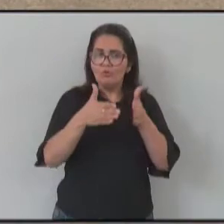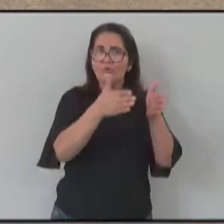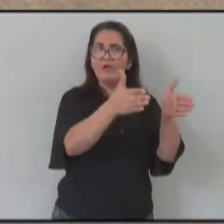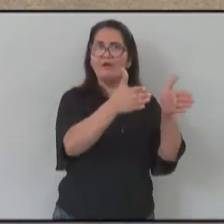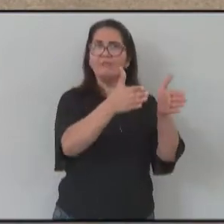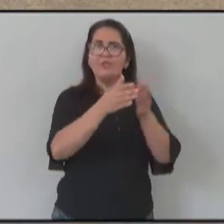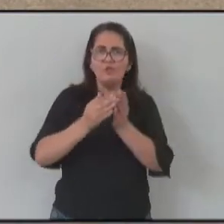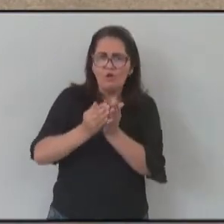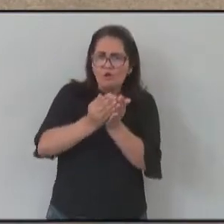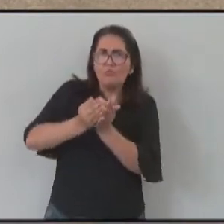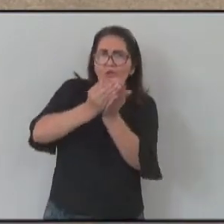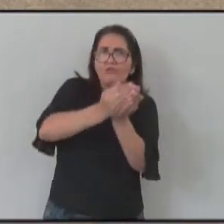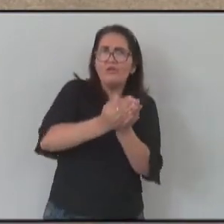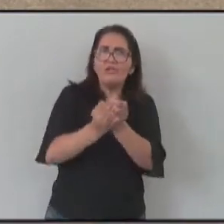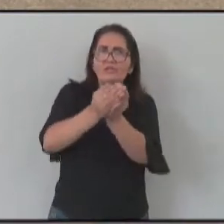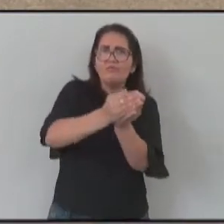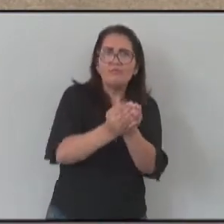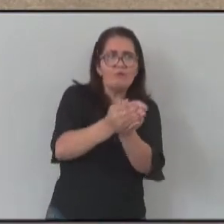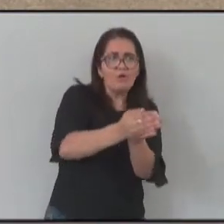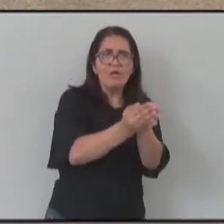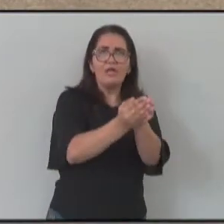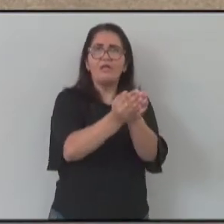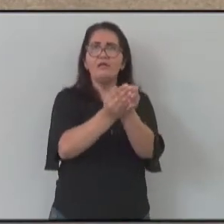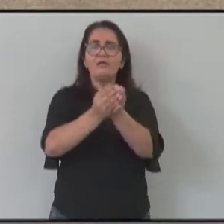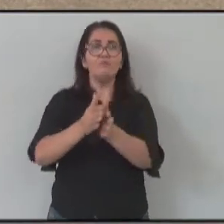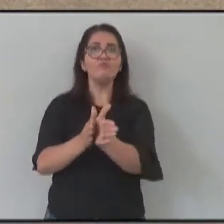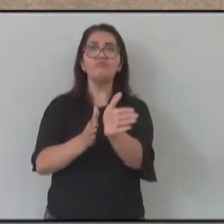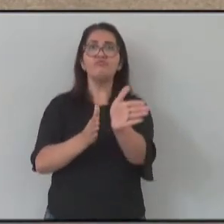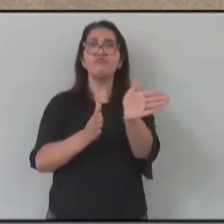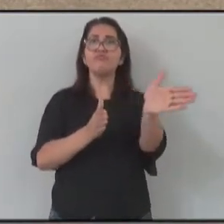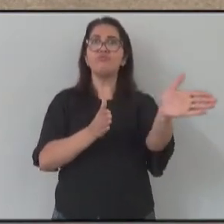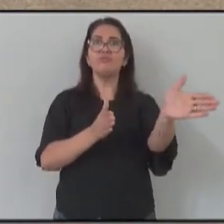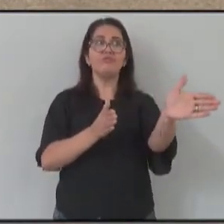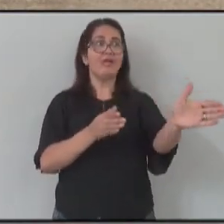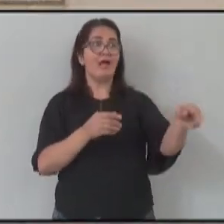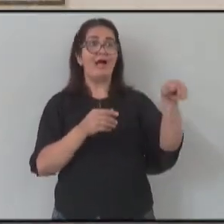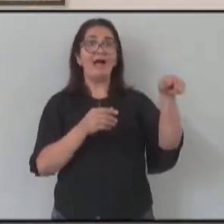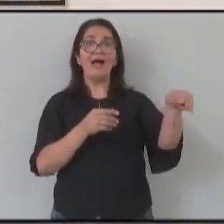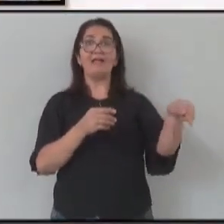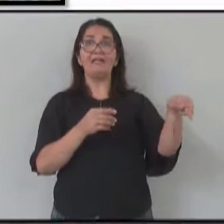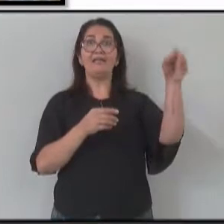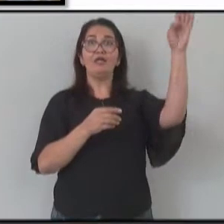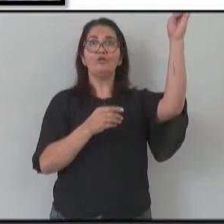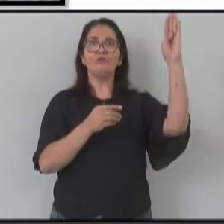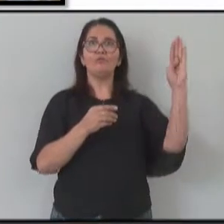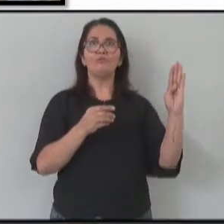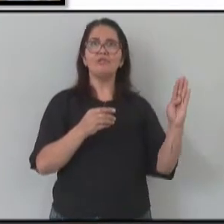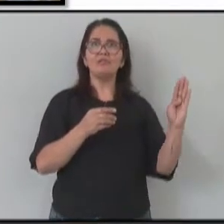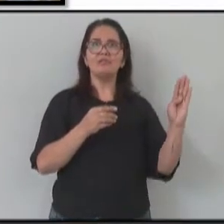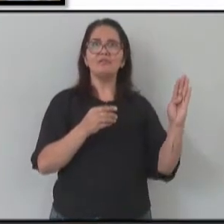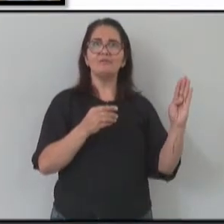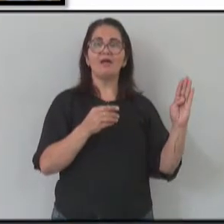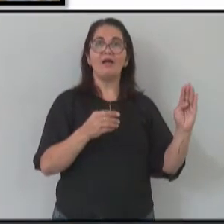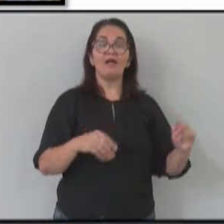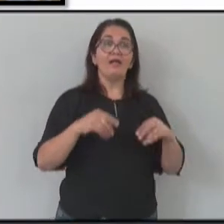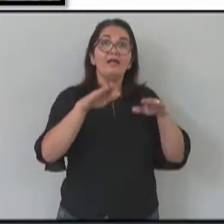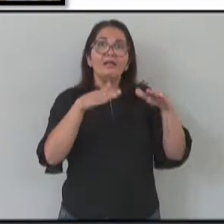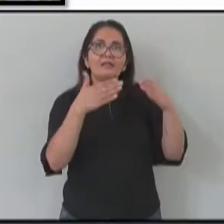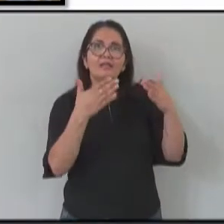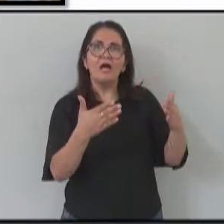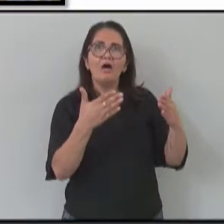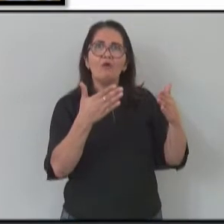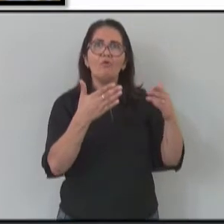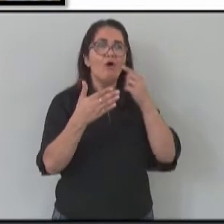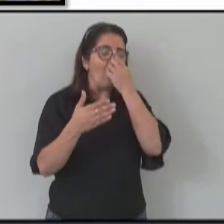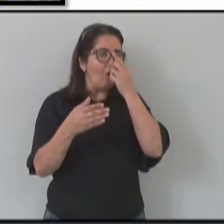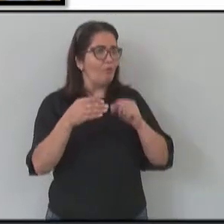Como que ele percebe que haveriam terras no meio daquele marzão vasto,